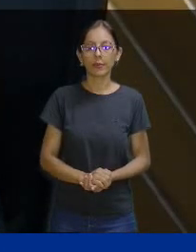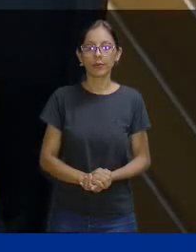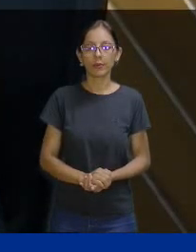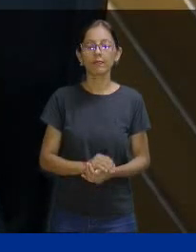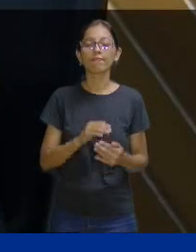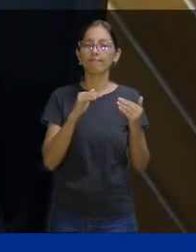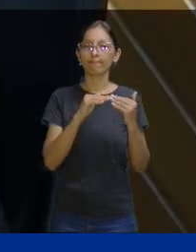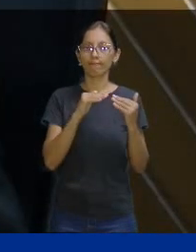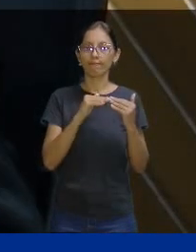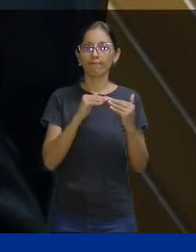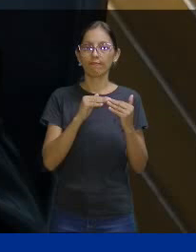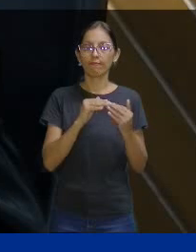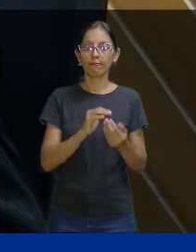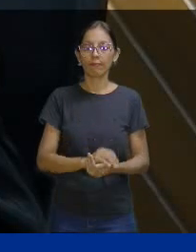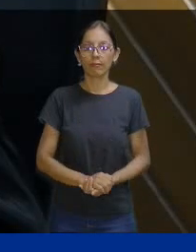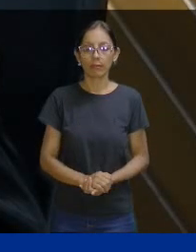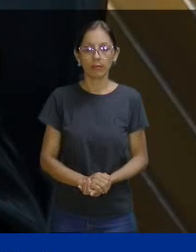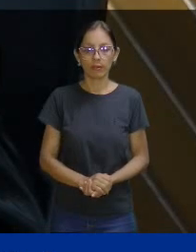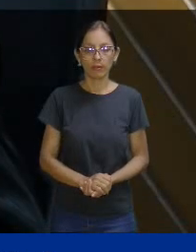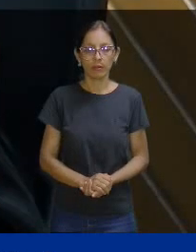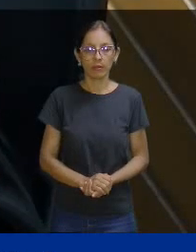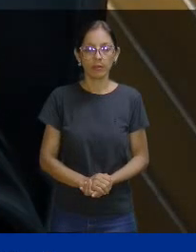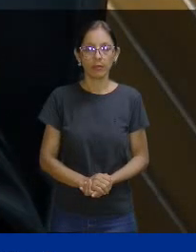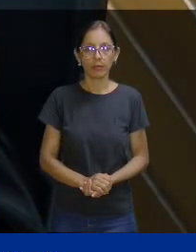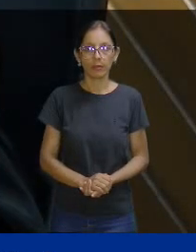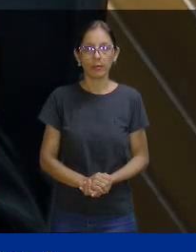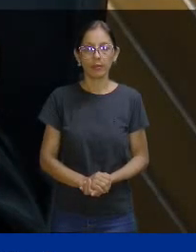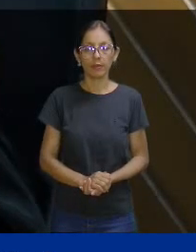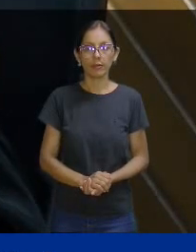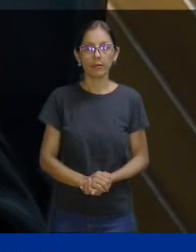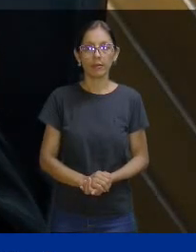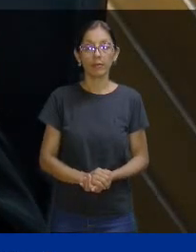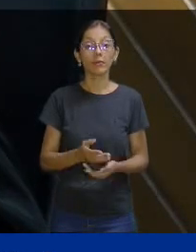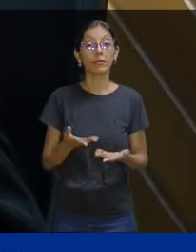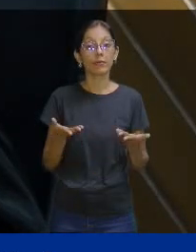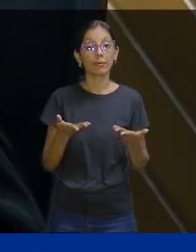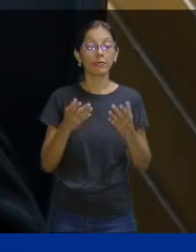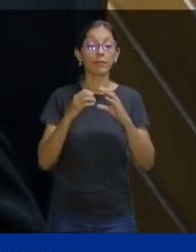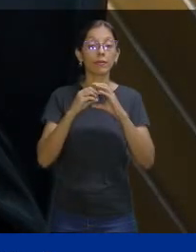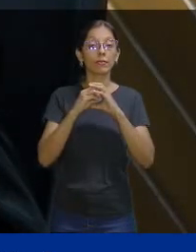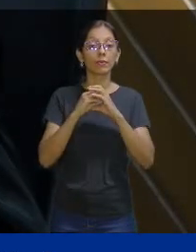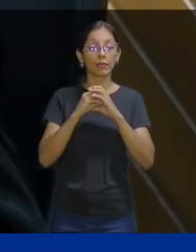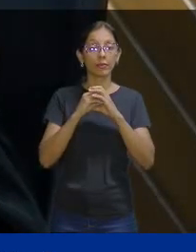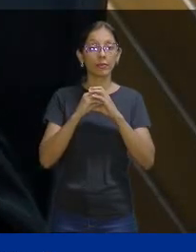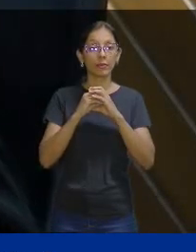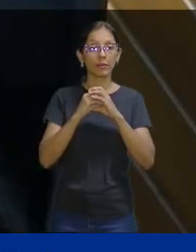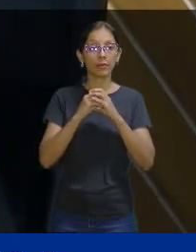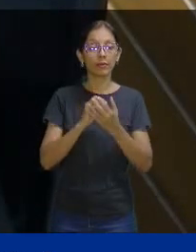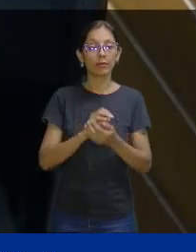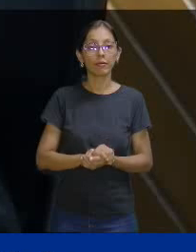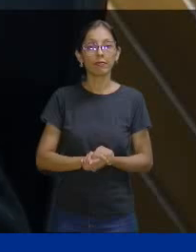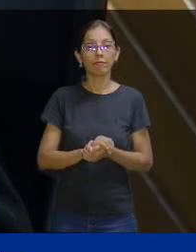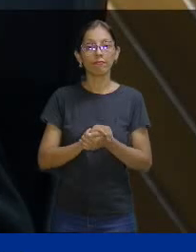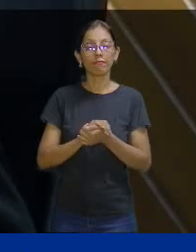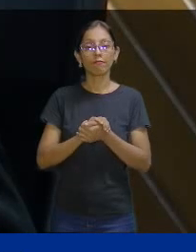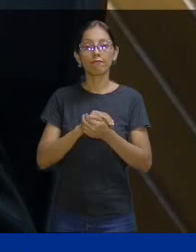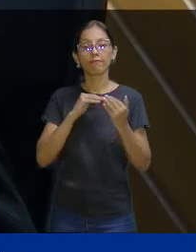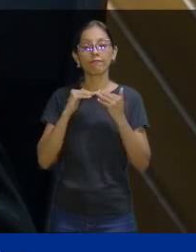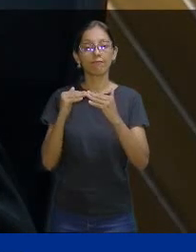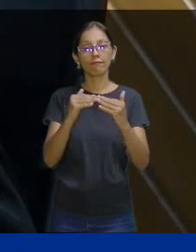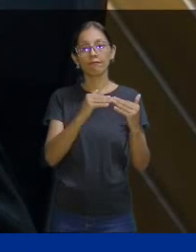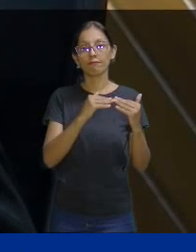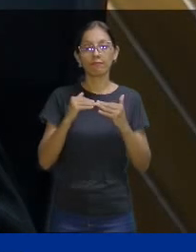Presidente, acompanhe o eminente relator. O Tribunal Regional Eleitoral do Amapá, por unanimidade,